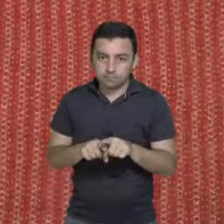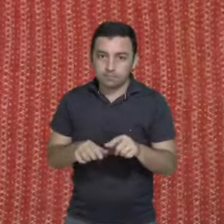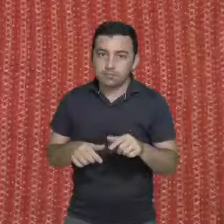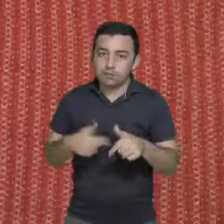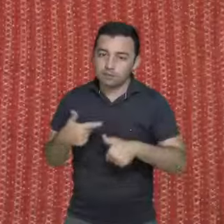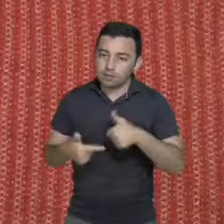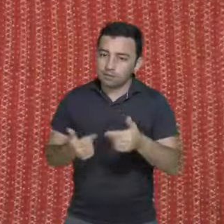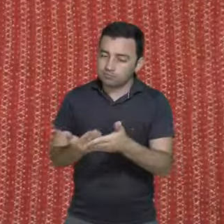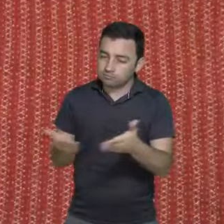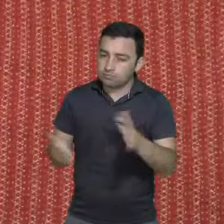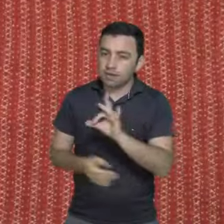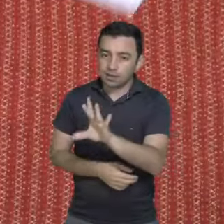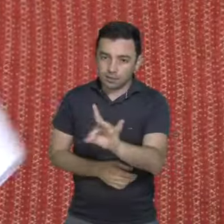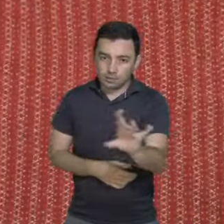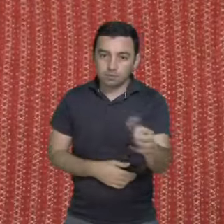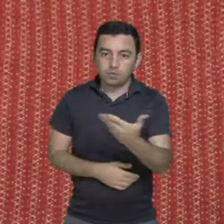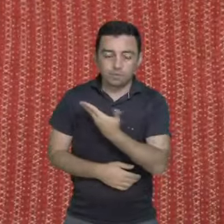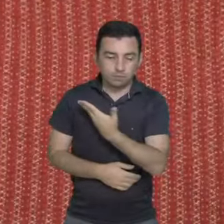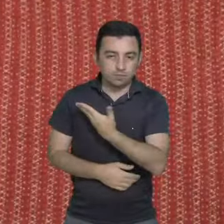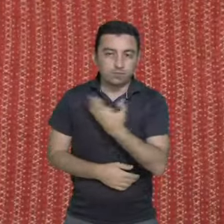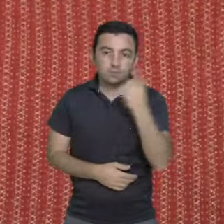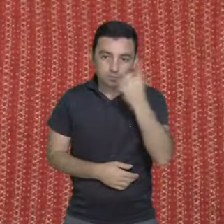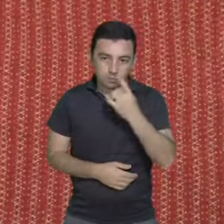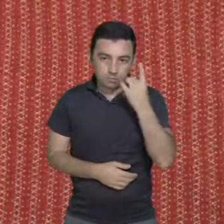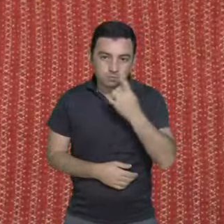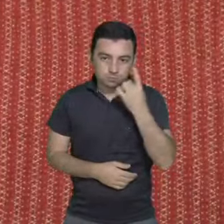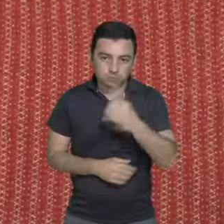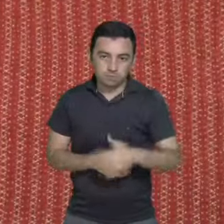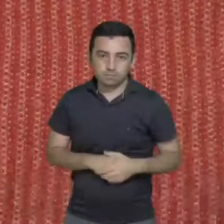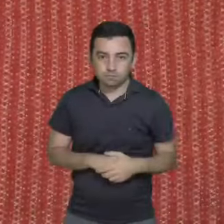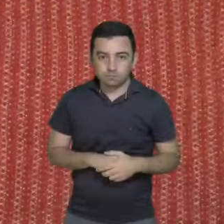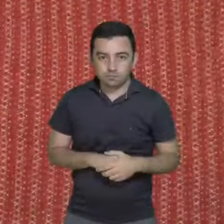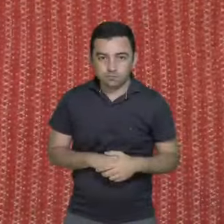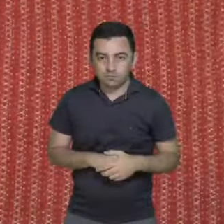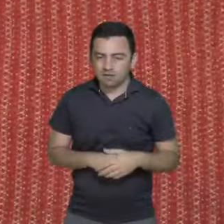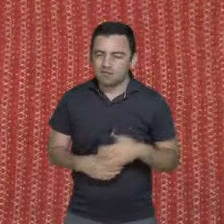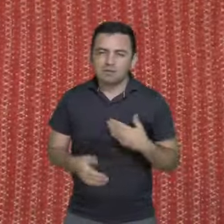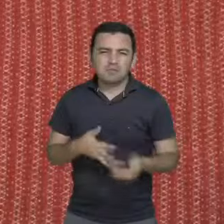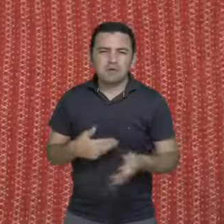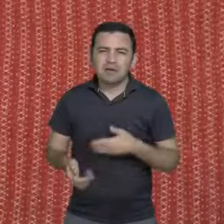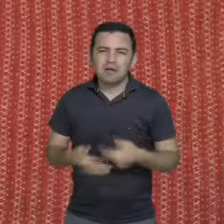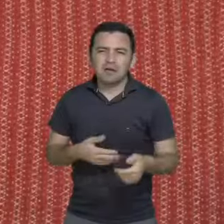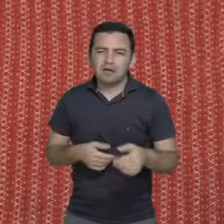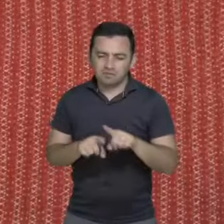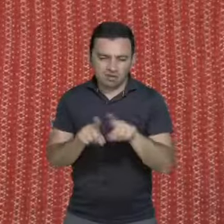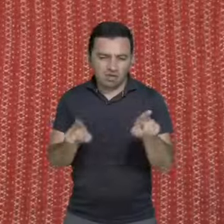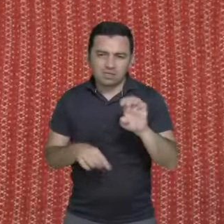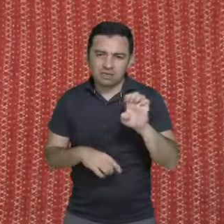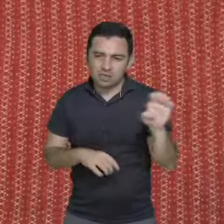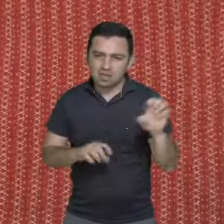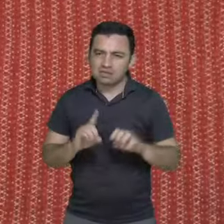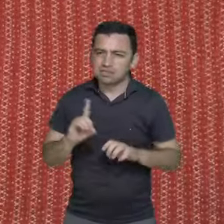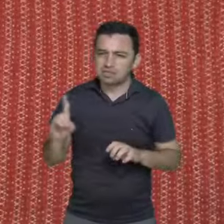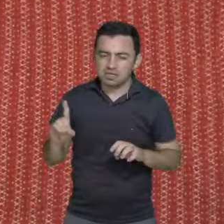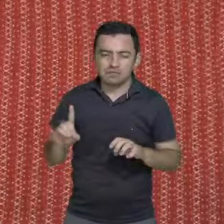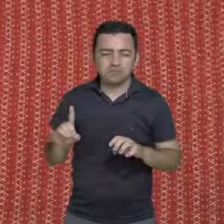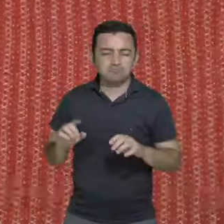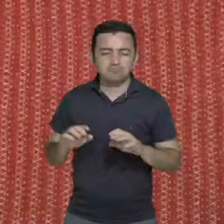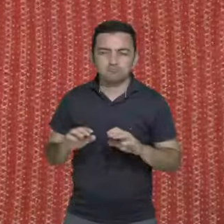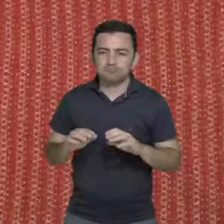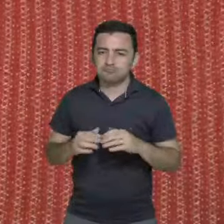de cada um dos meus colegas aqui dentro aqui. Independente se o sujeito seja de esquerda, seja de direita,